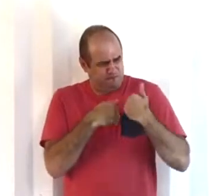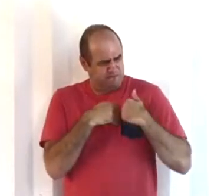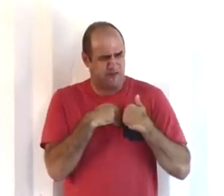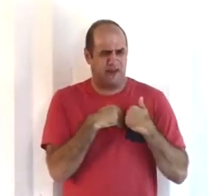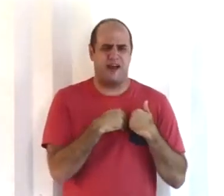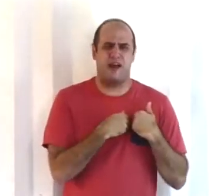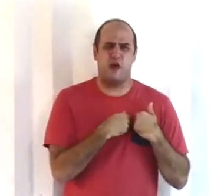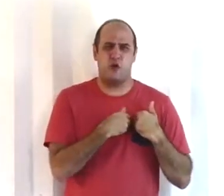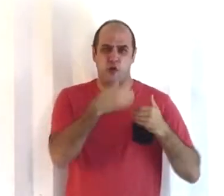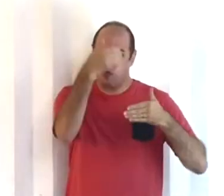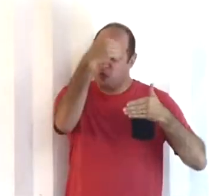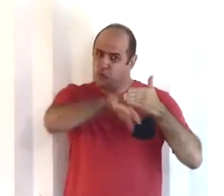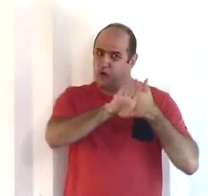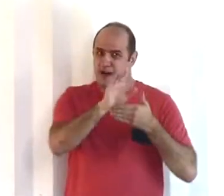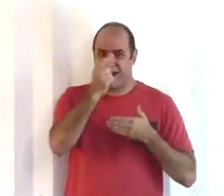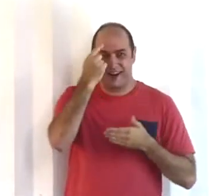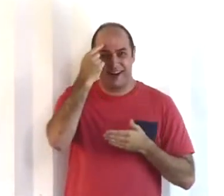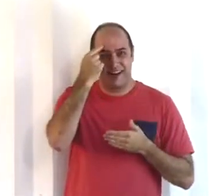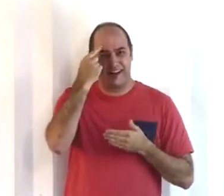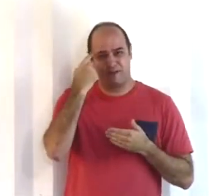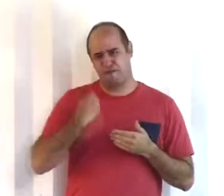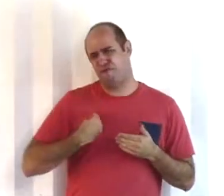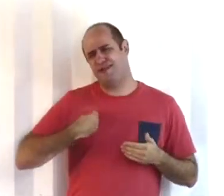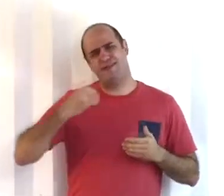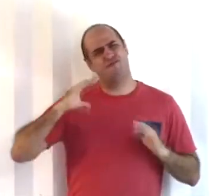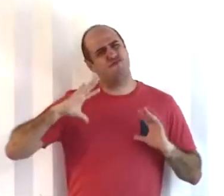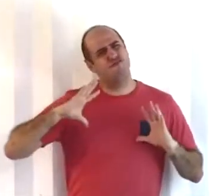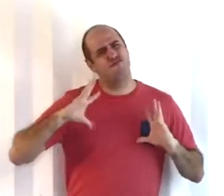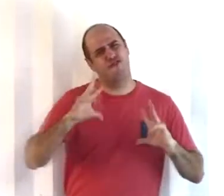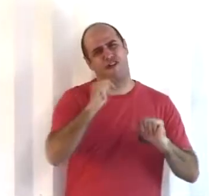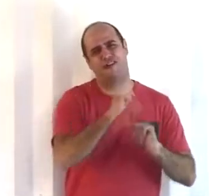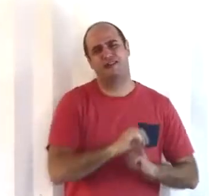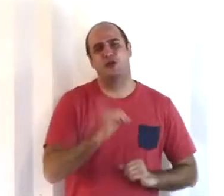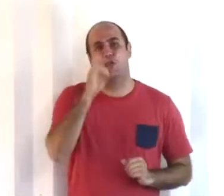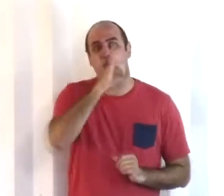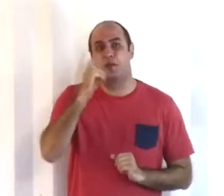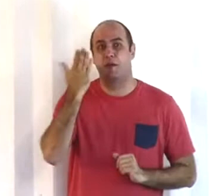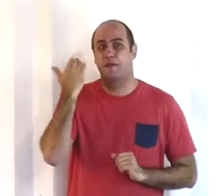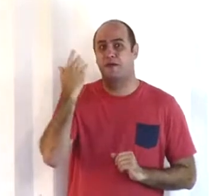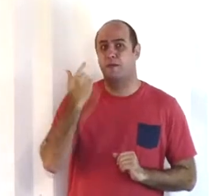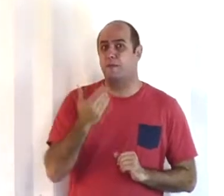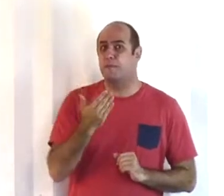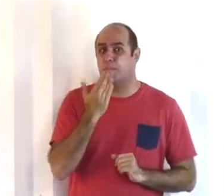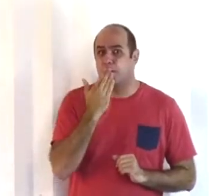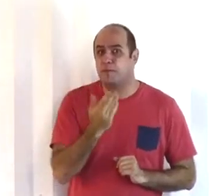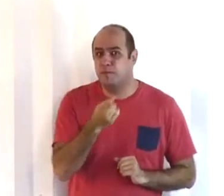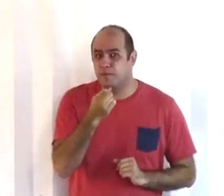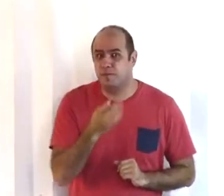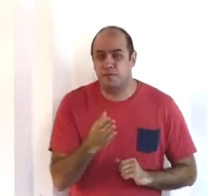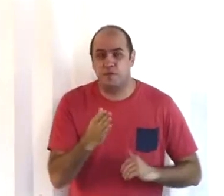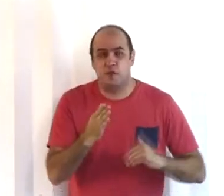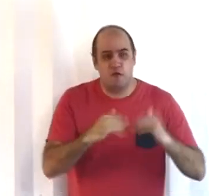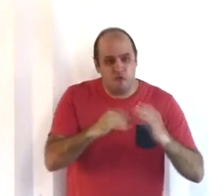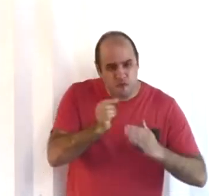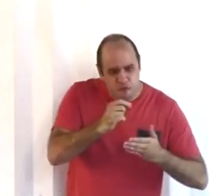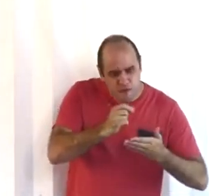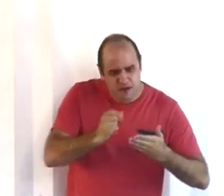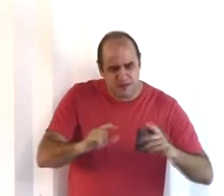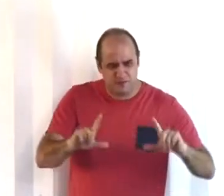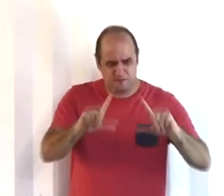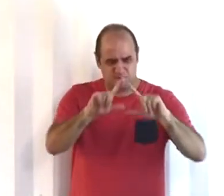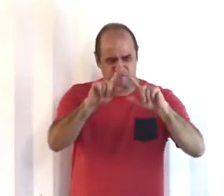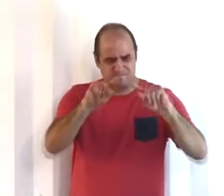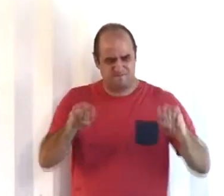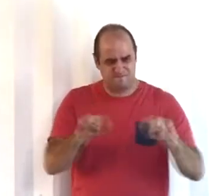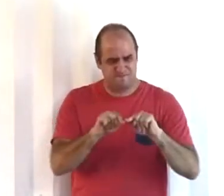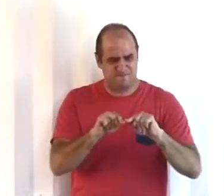para você ao longo da sua vida, talvez. No domingo passado, eu pedi que você fizesse uma espécie de um triângulo